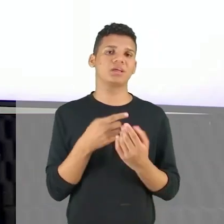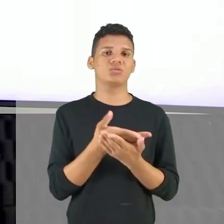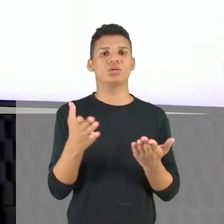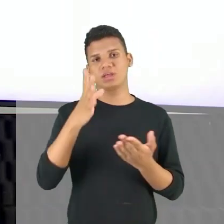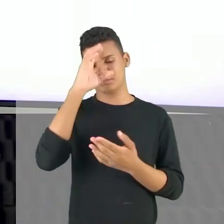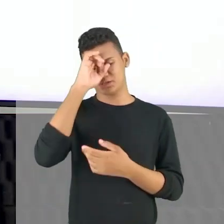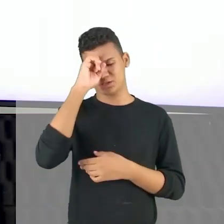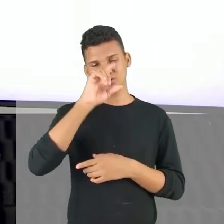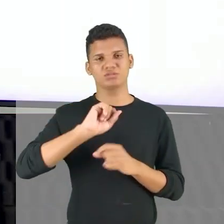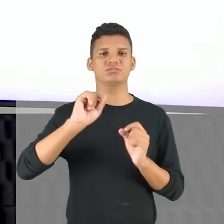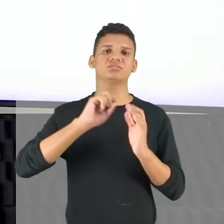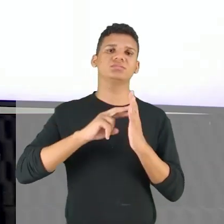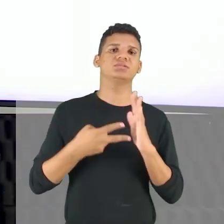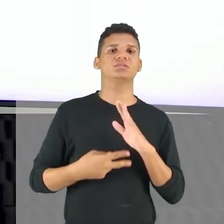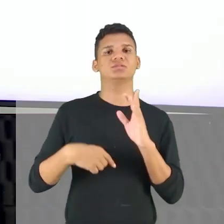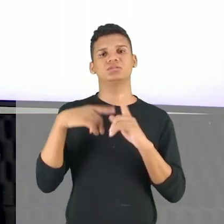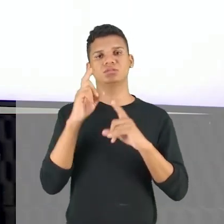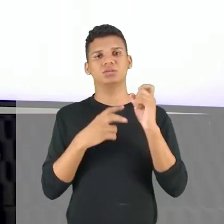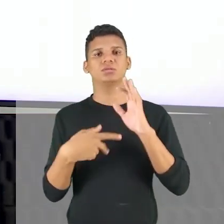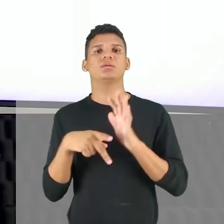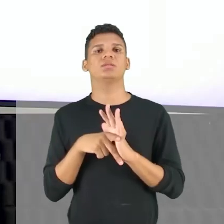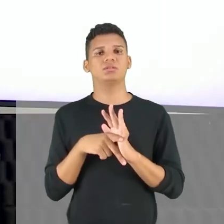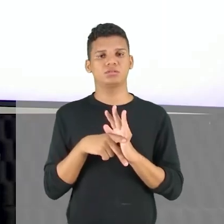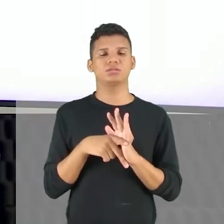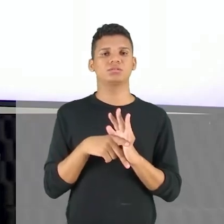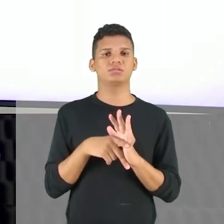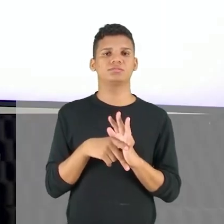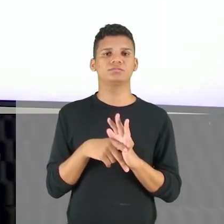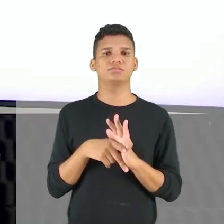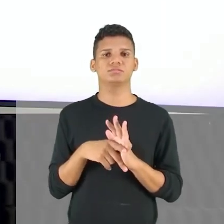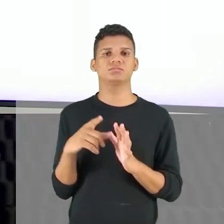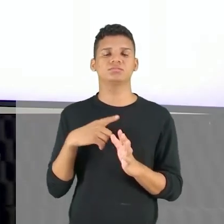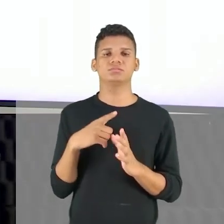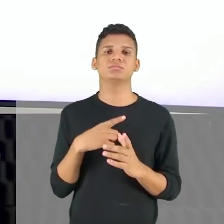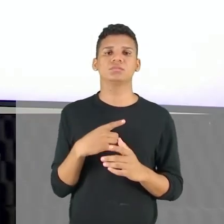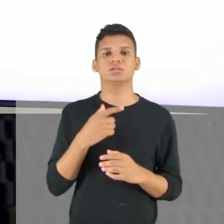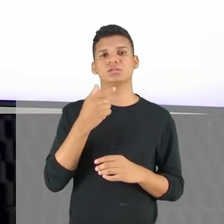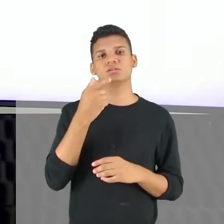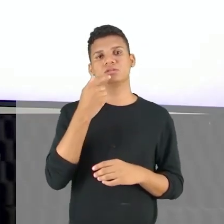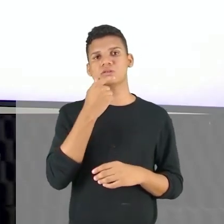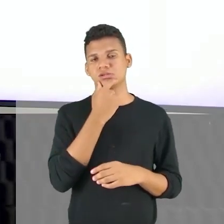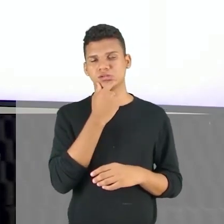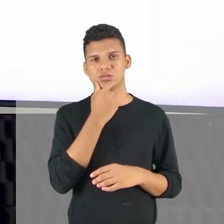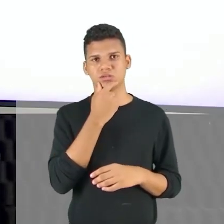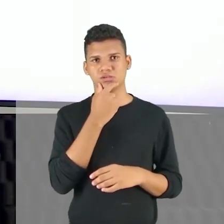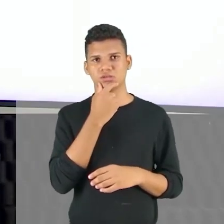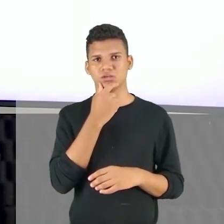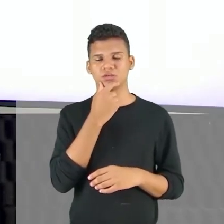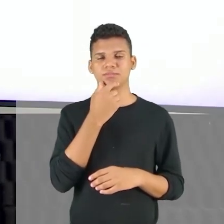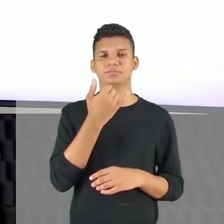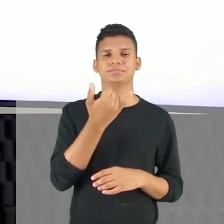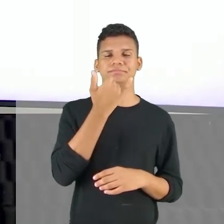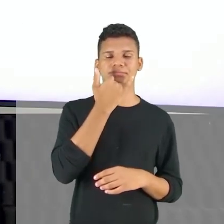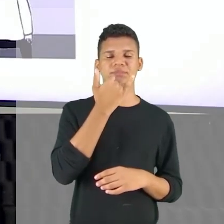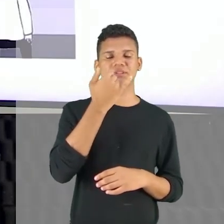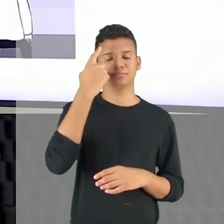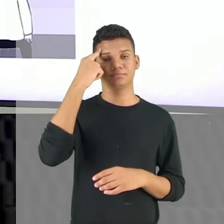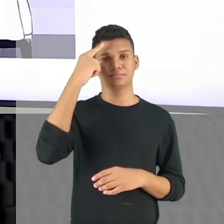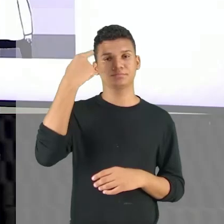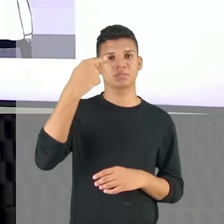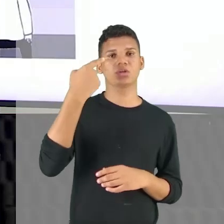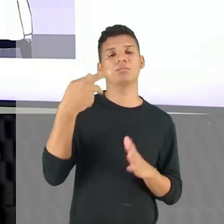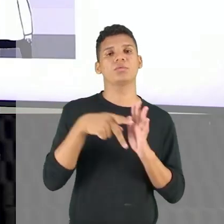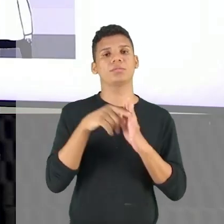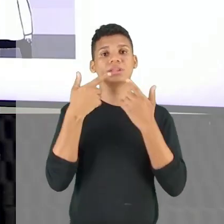aí as expressões idiomáticas do nosso espanhol, também fazendo relação com a língua portuguesa. Beleza? Bora